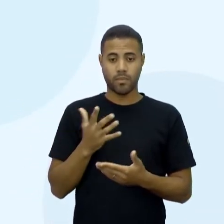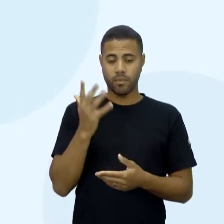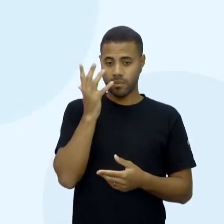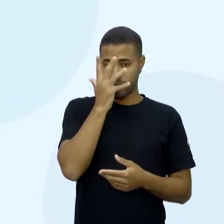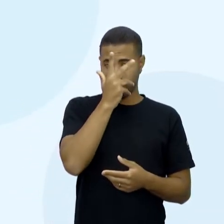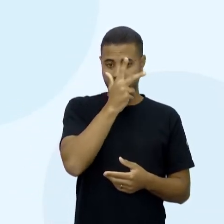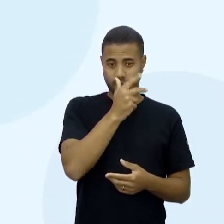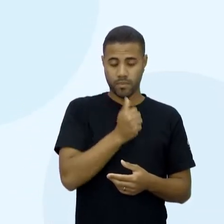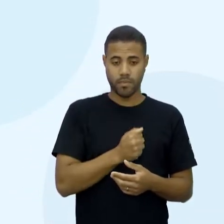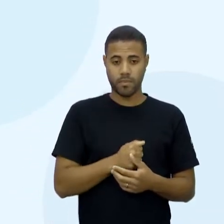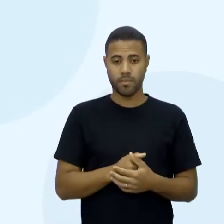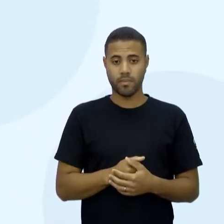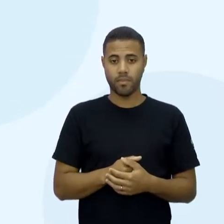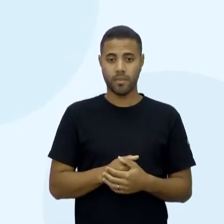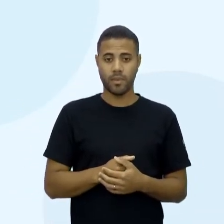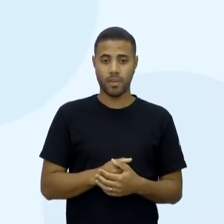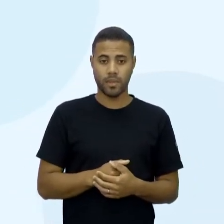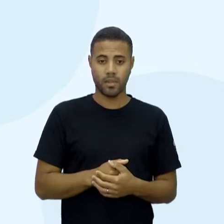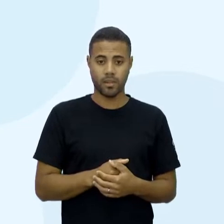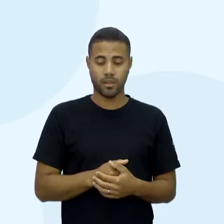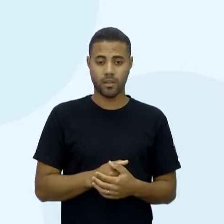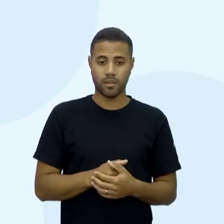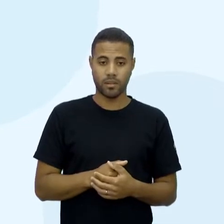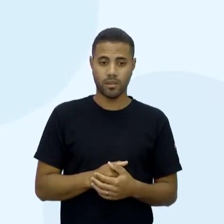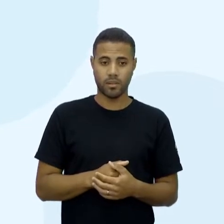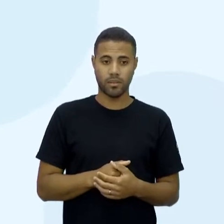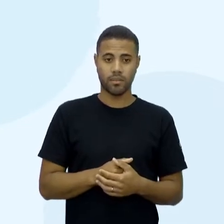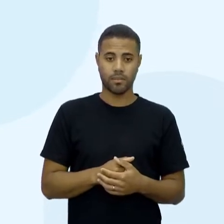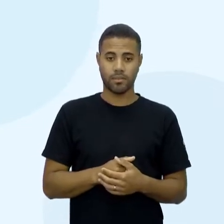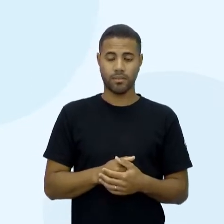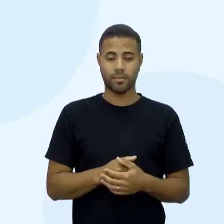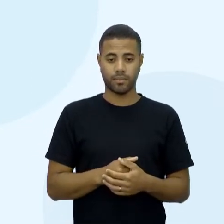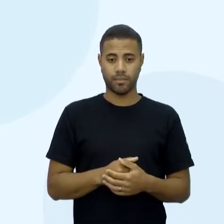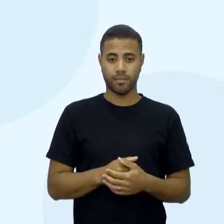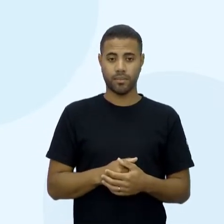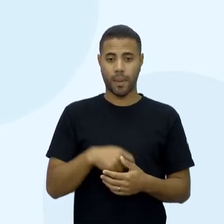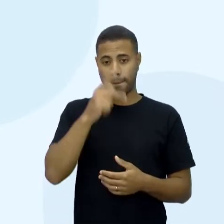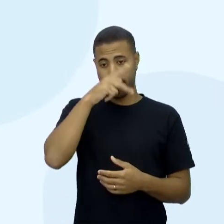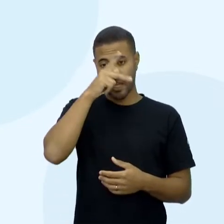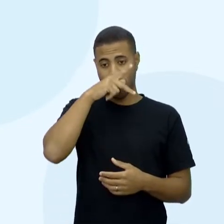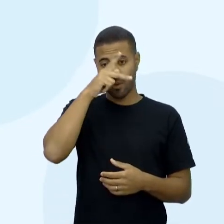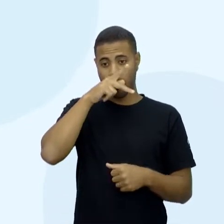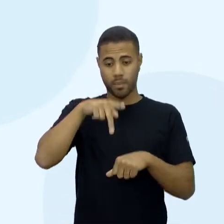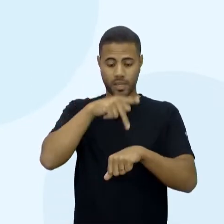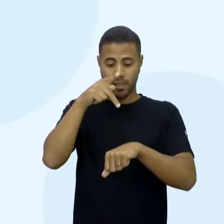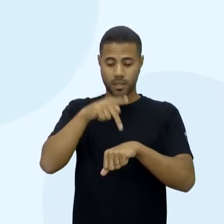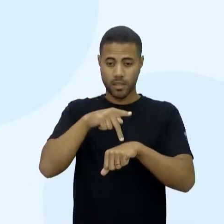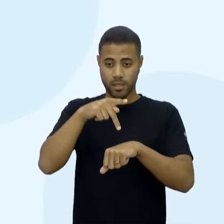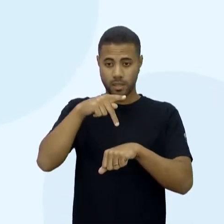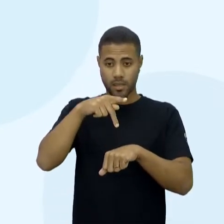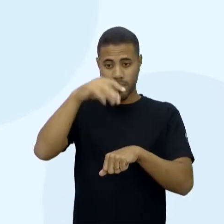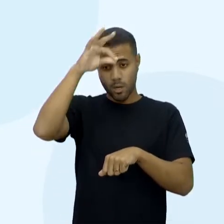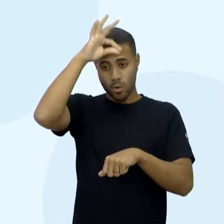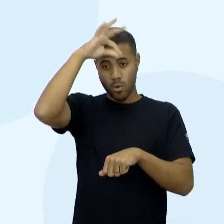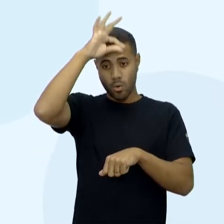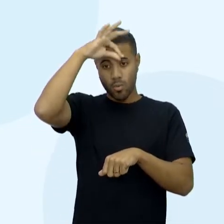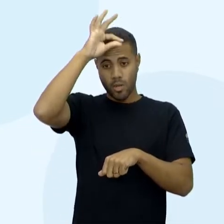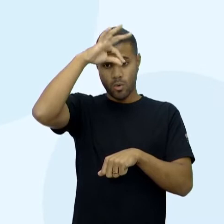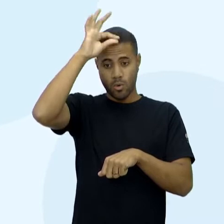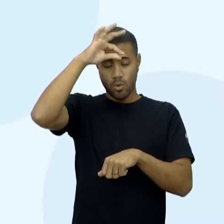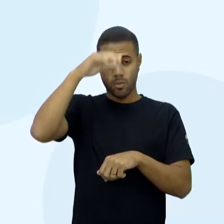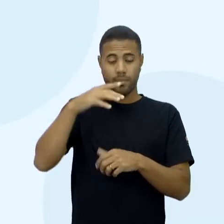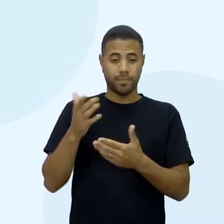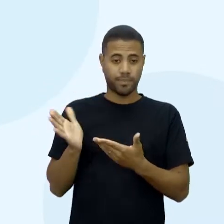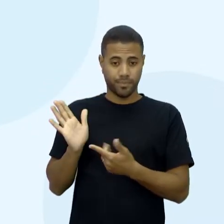bonita. Nós temos as ruínas de Machu Picchu, que fica no Peru, tá? Então, temos aqui as ruínas de Machu